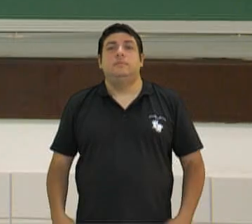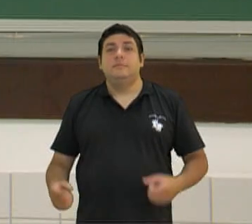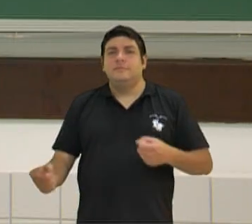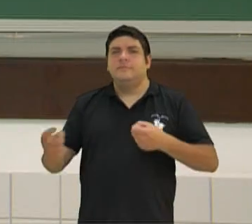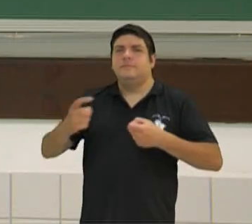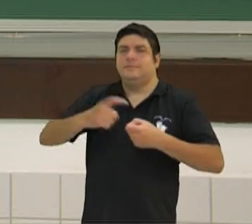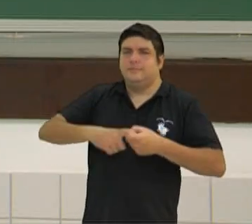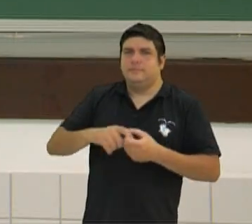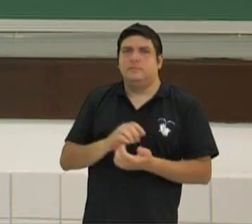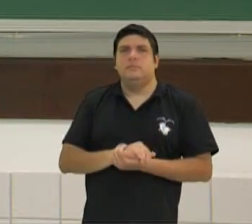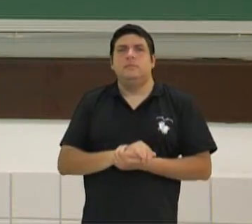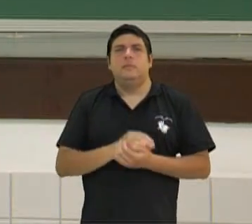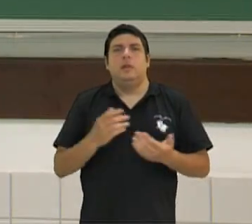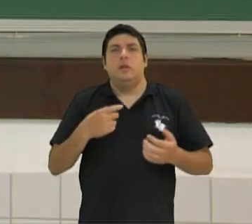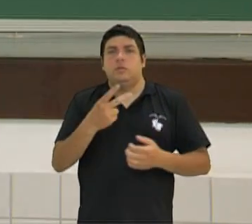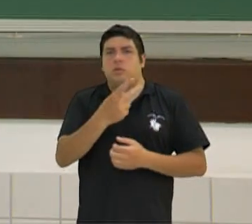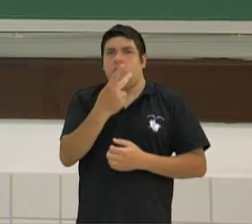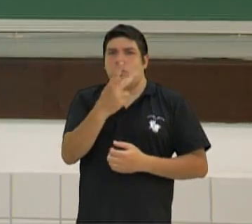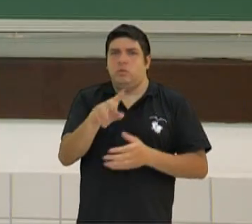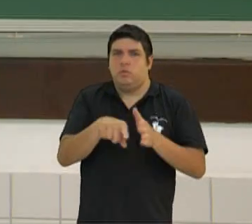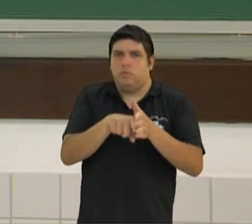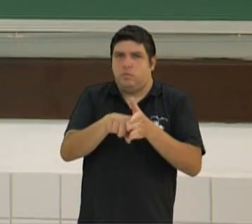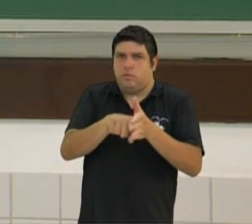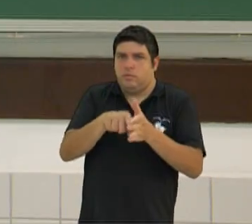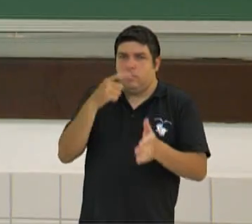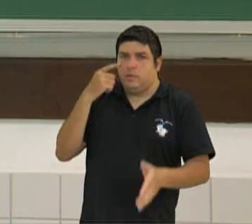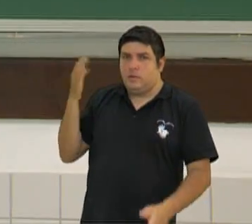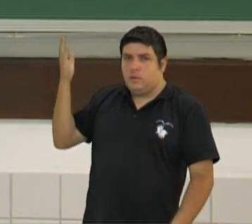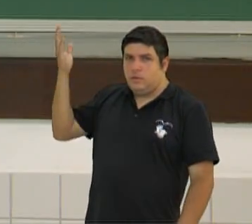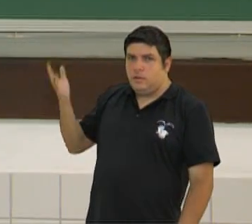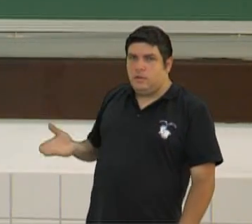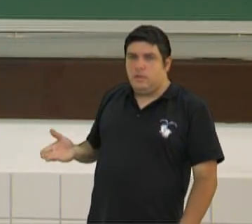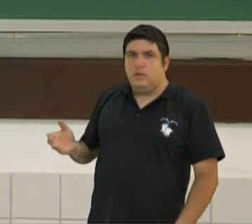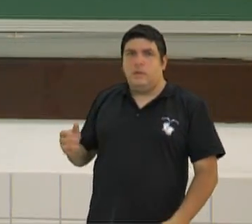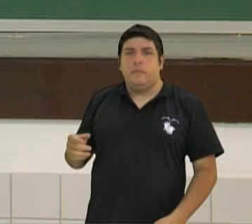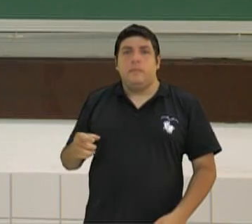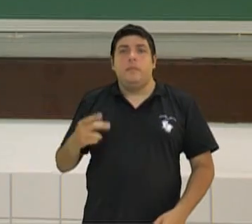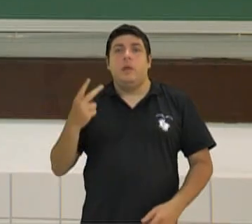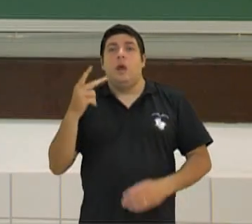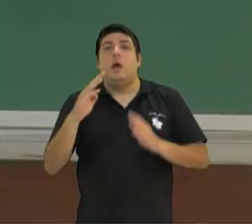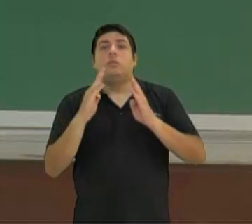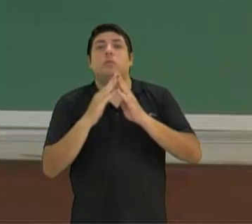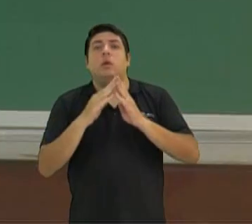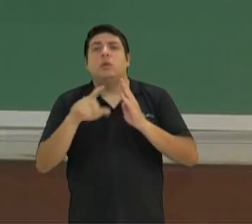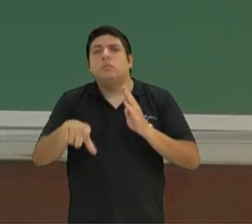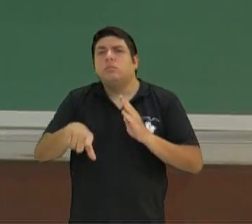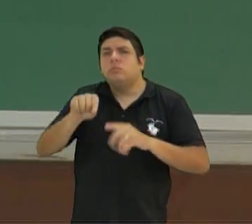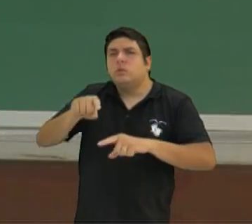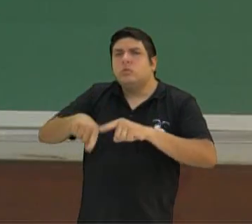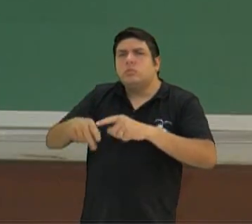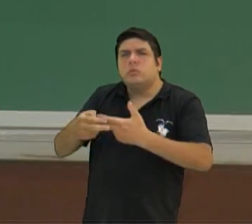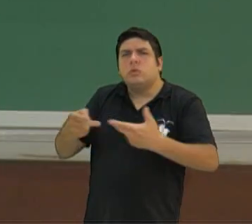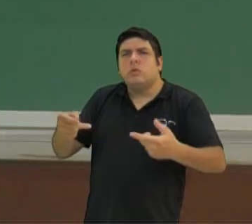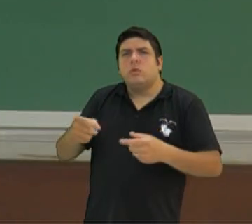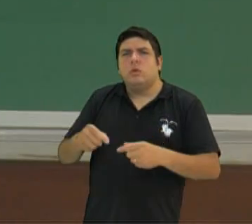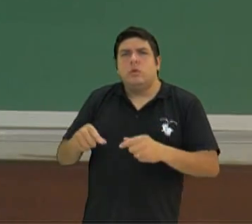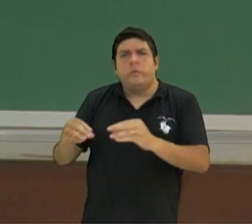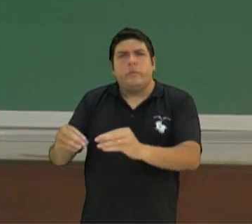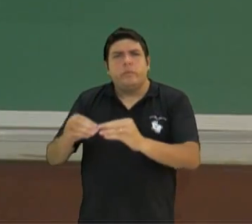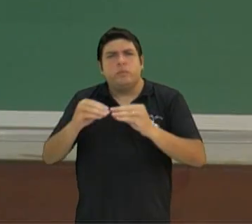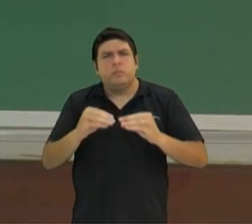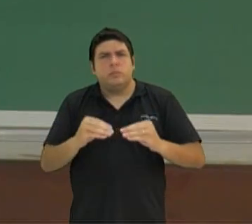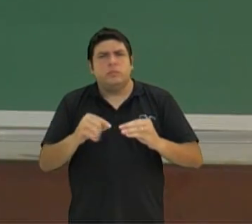Voltamos então ali com a pesquisa que vocês vão fazer. Então vocês vão escolher algum objeto da casa de vocês e vão verificar qual a